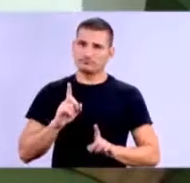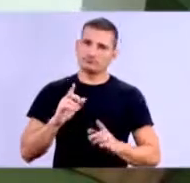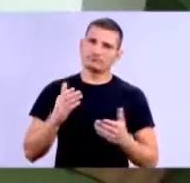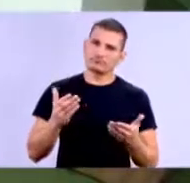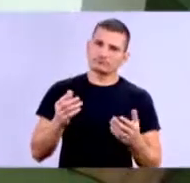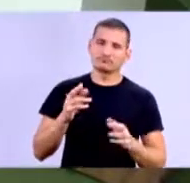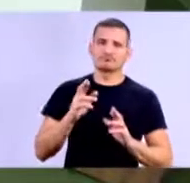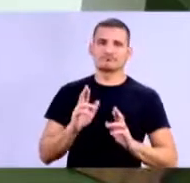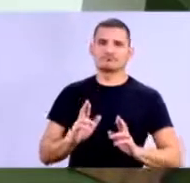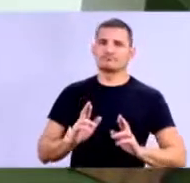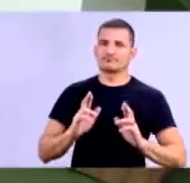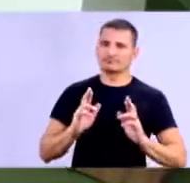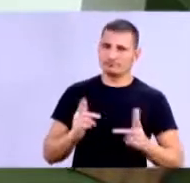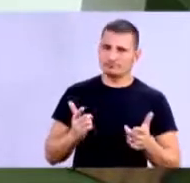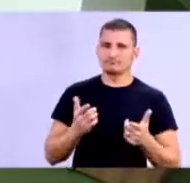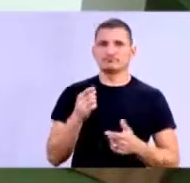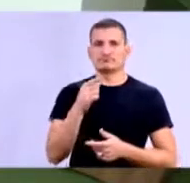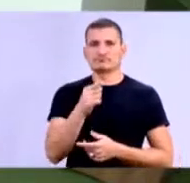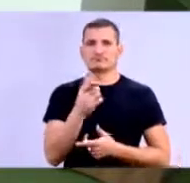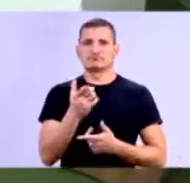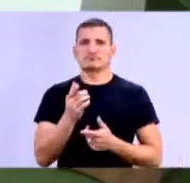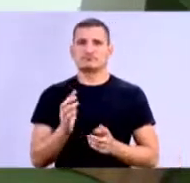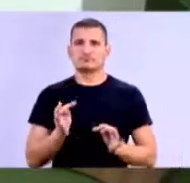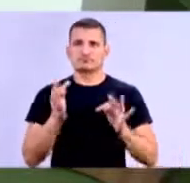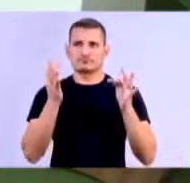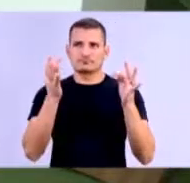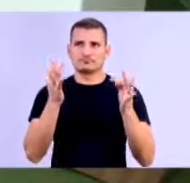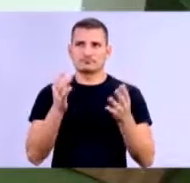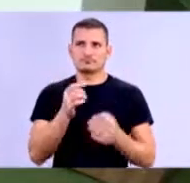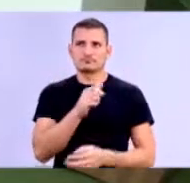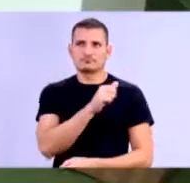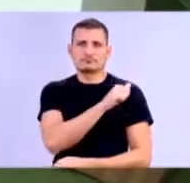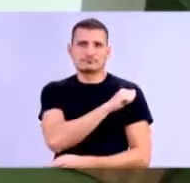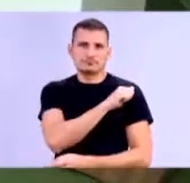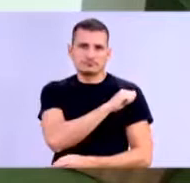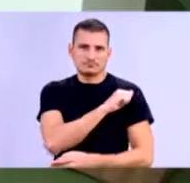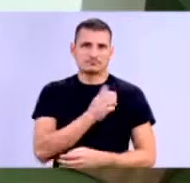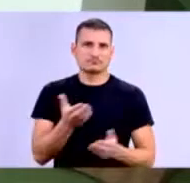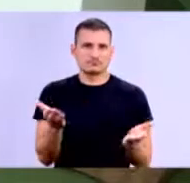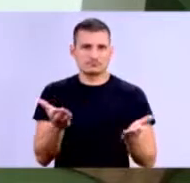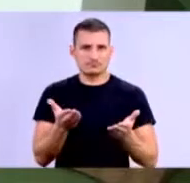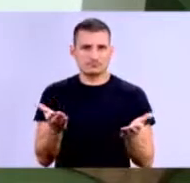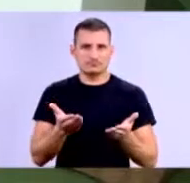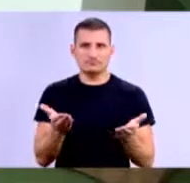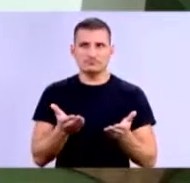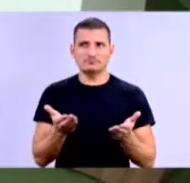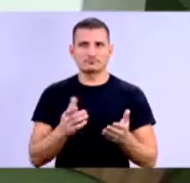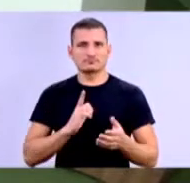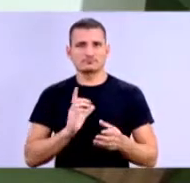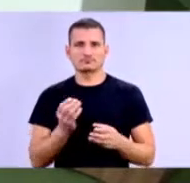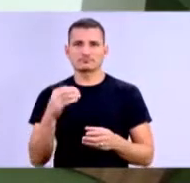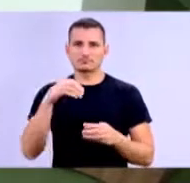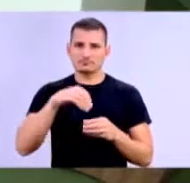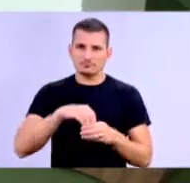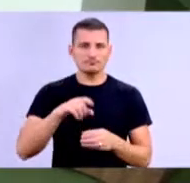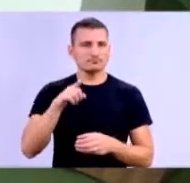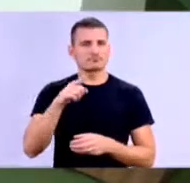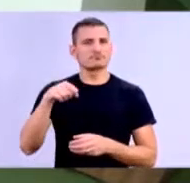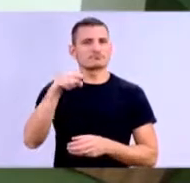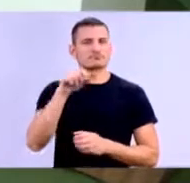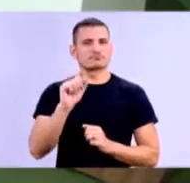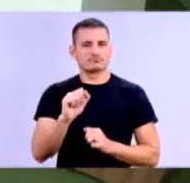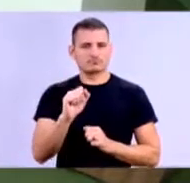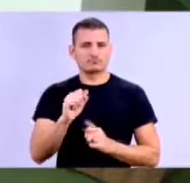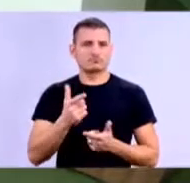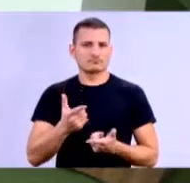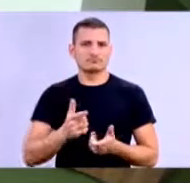Claro, essa tecnologia que os estudantes do Instituto hoje está inserido, que eles podem